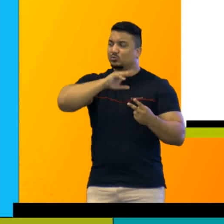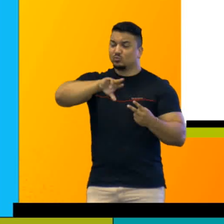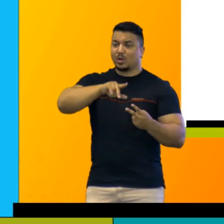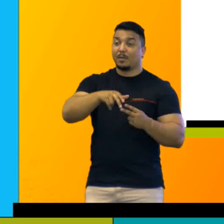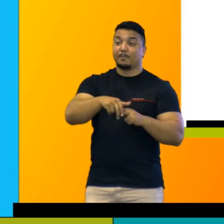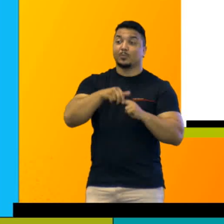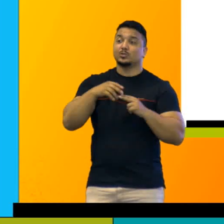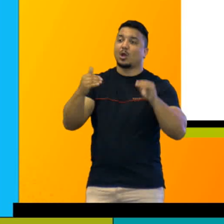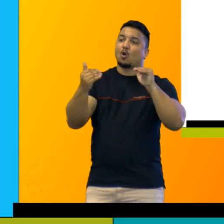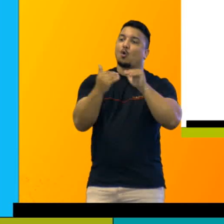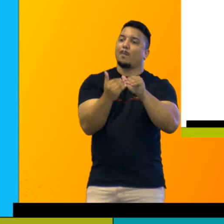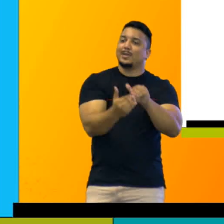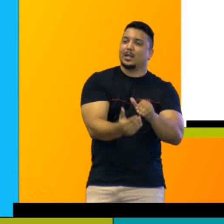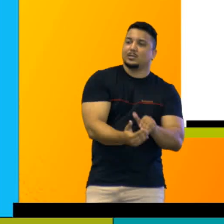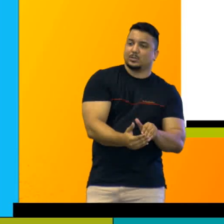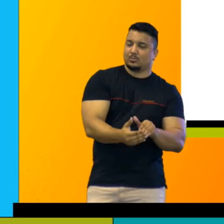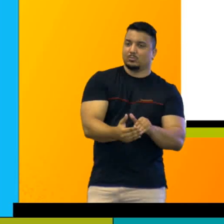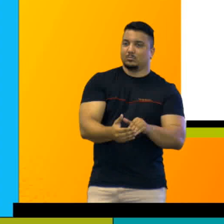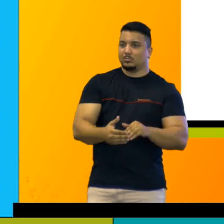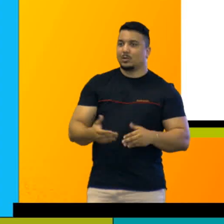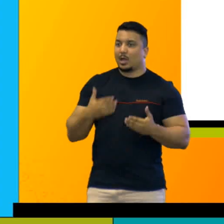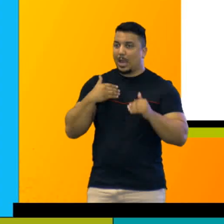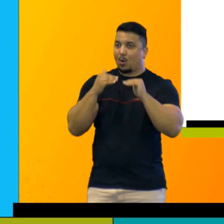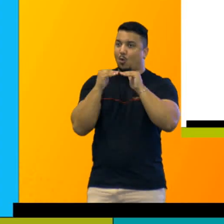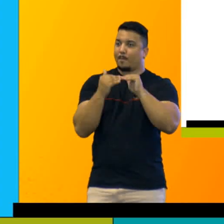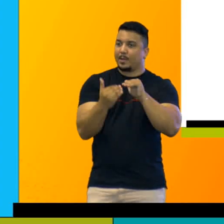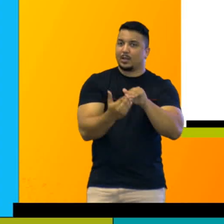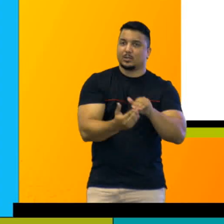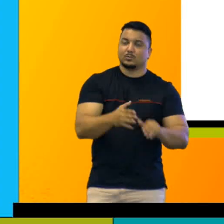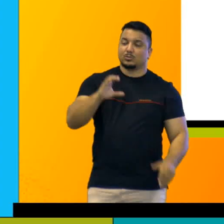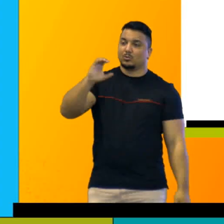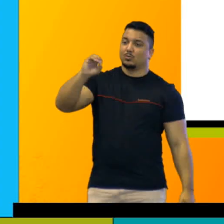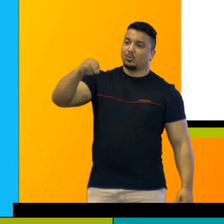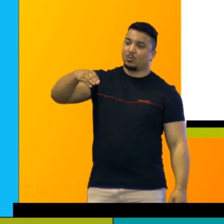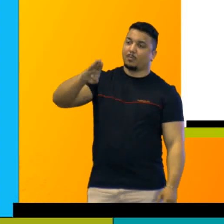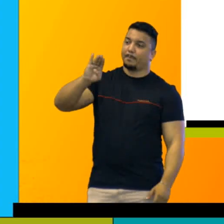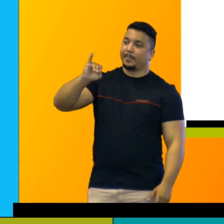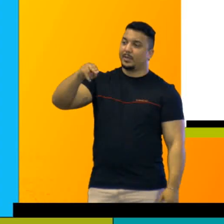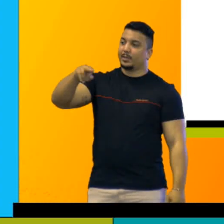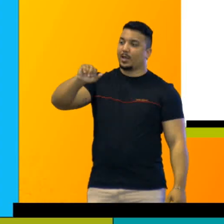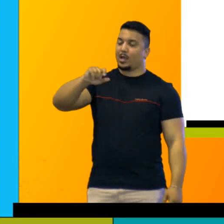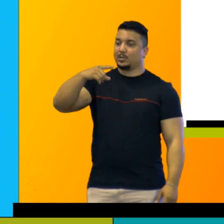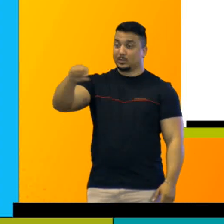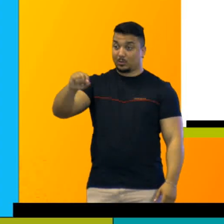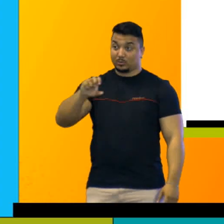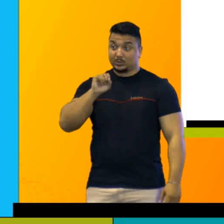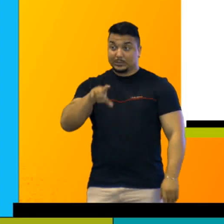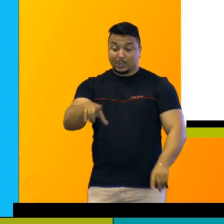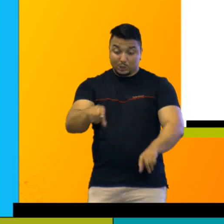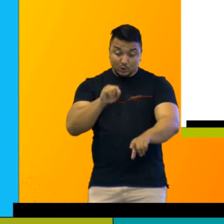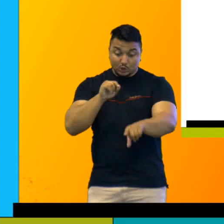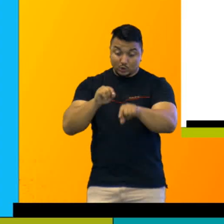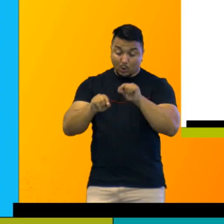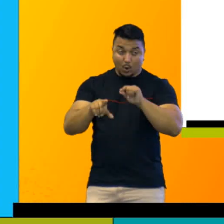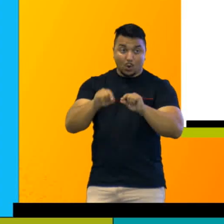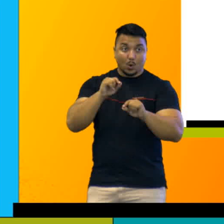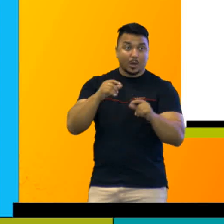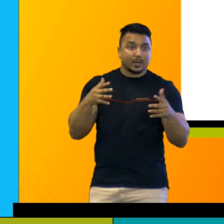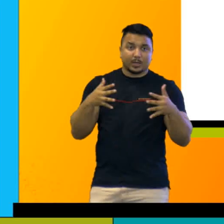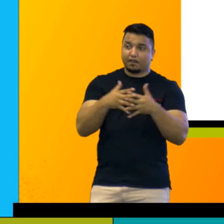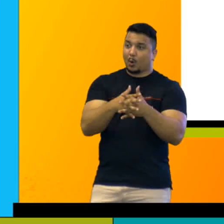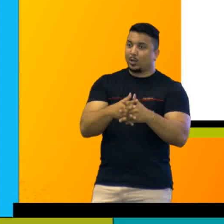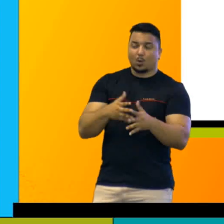é combinação. Olha lá, escreva aí. Quando eu tenho que escolher e